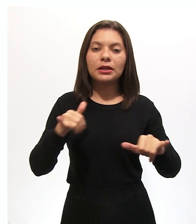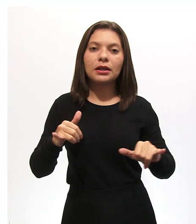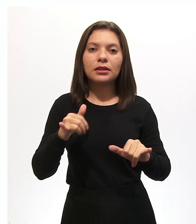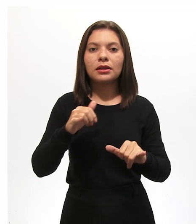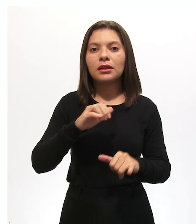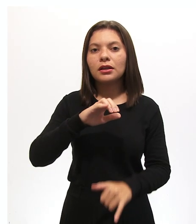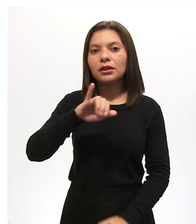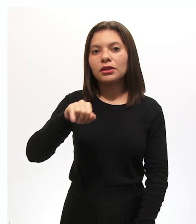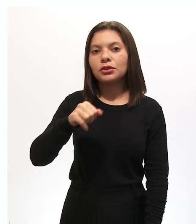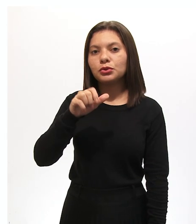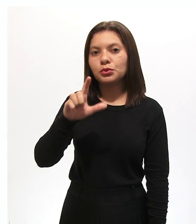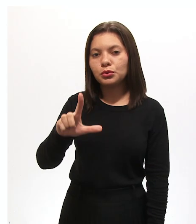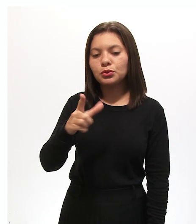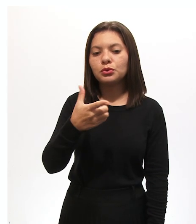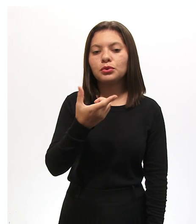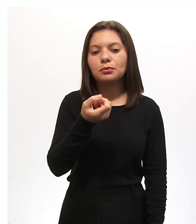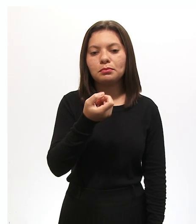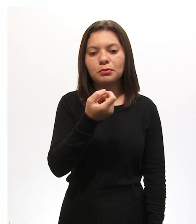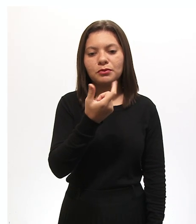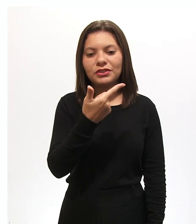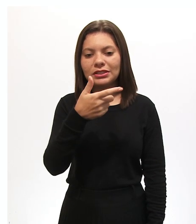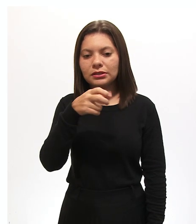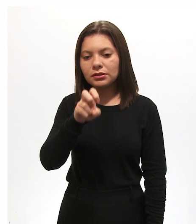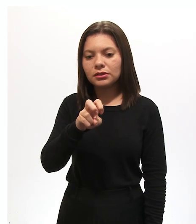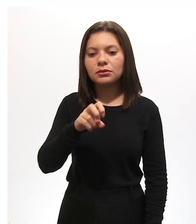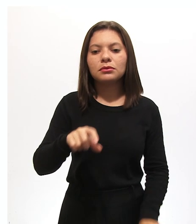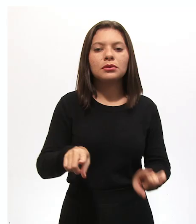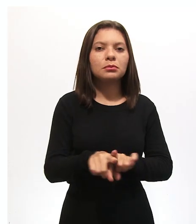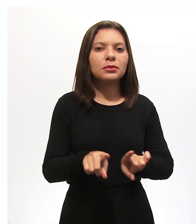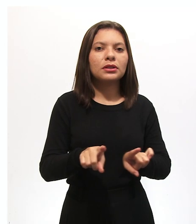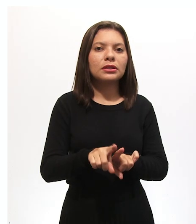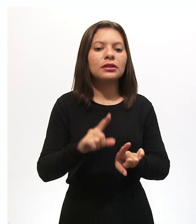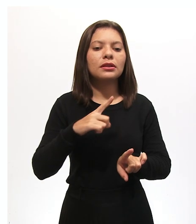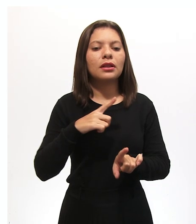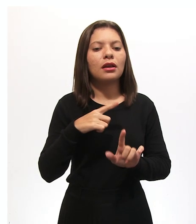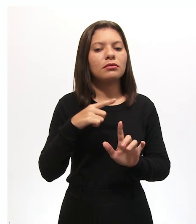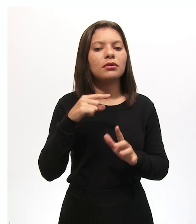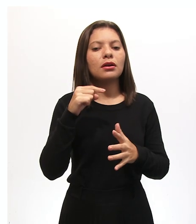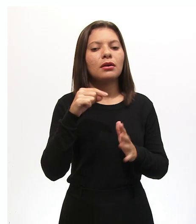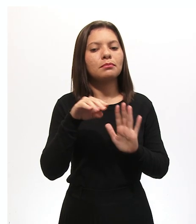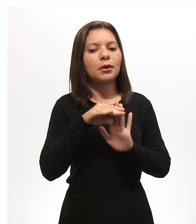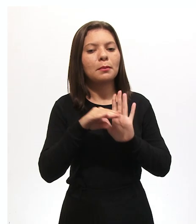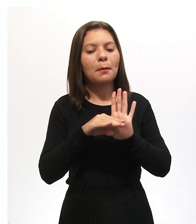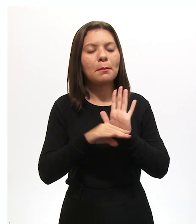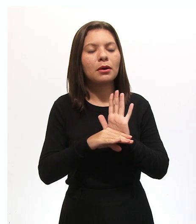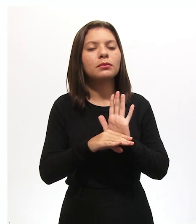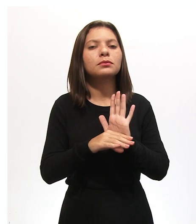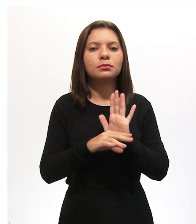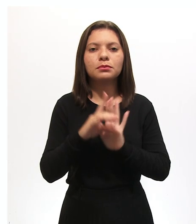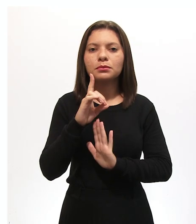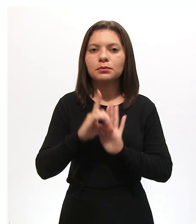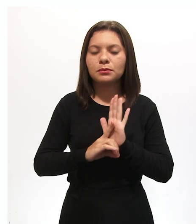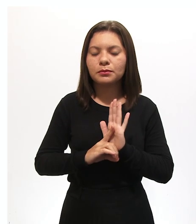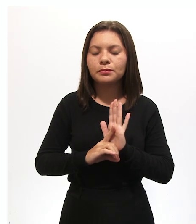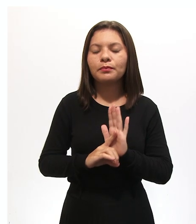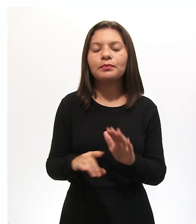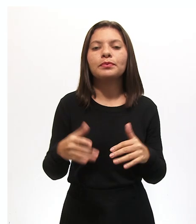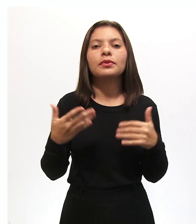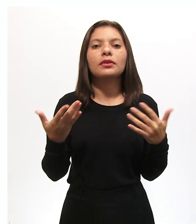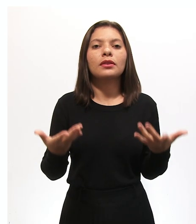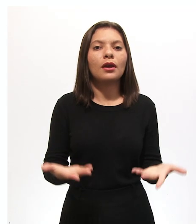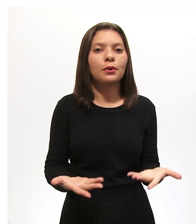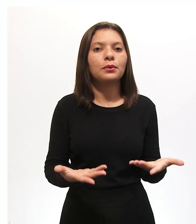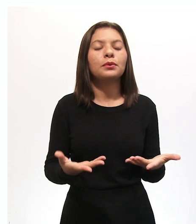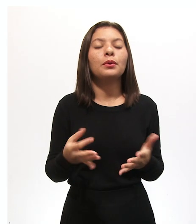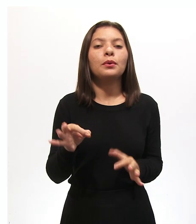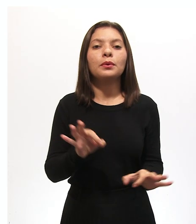uma outra norma que traz orientações para aplicação gradual desse decreto que nós falamos anteriormente. Ou seja,